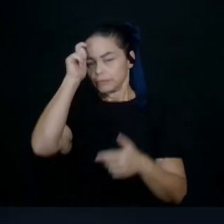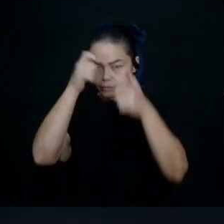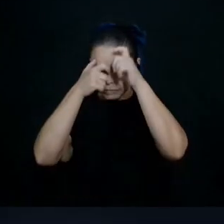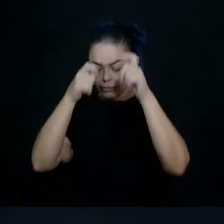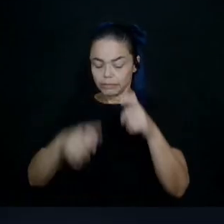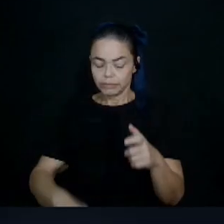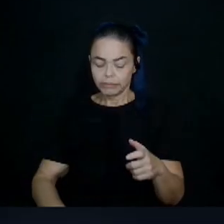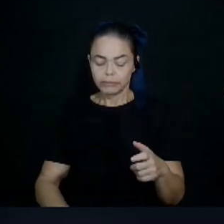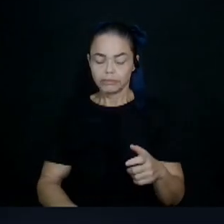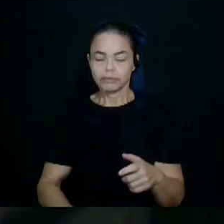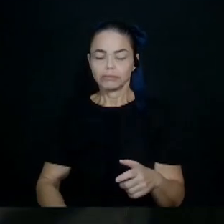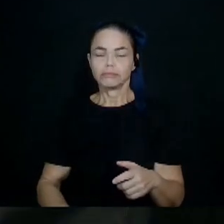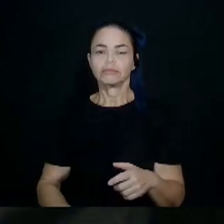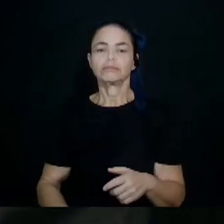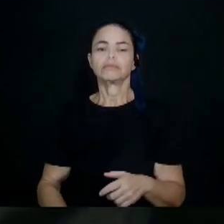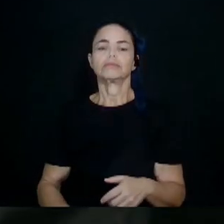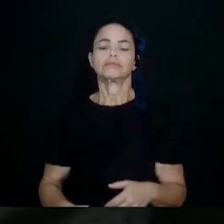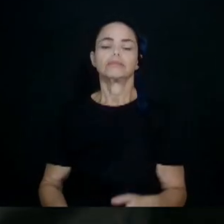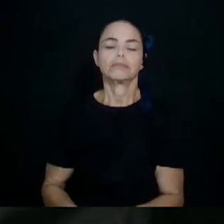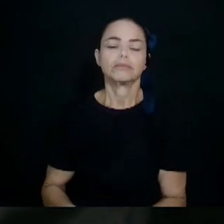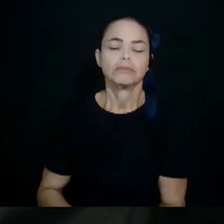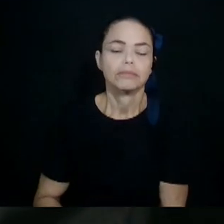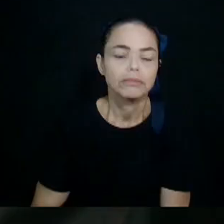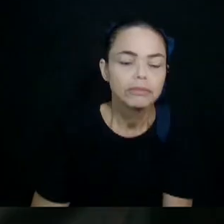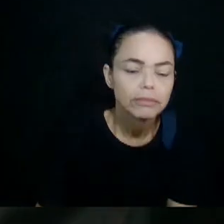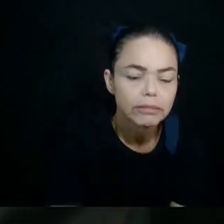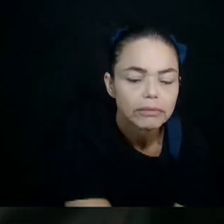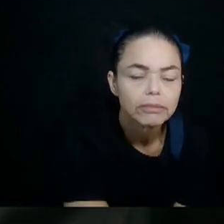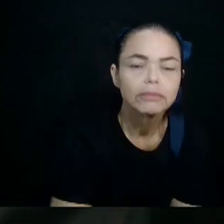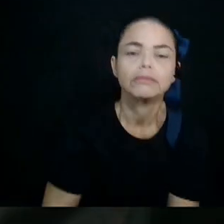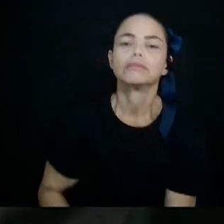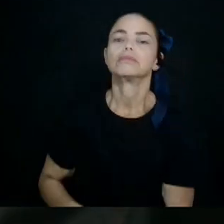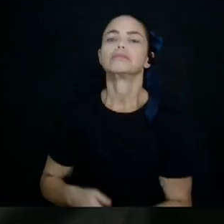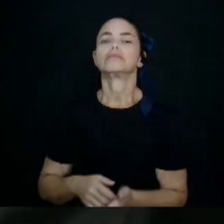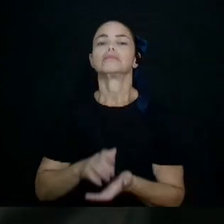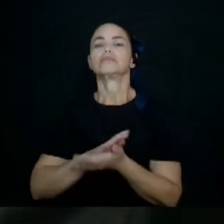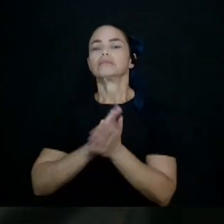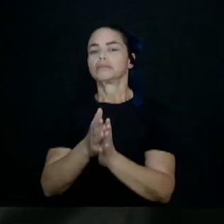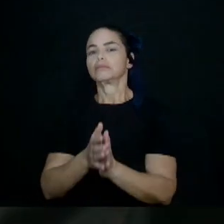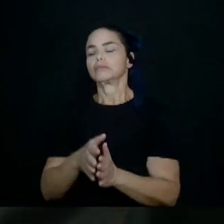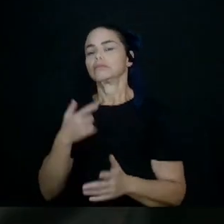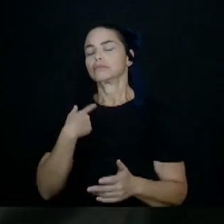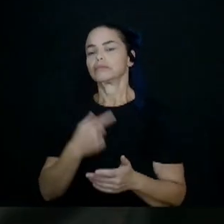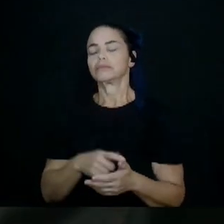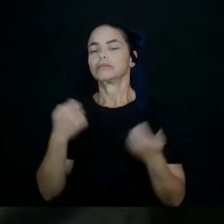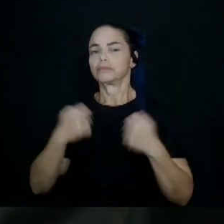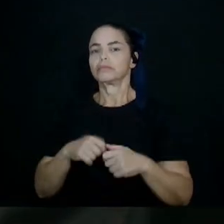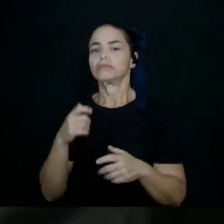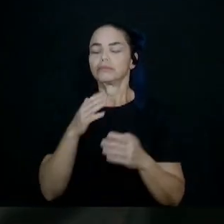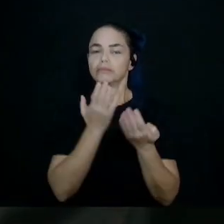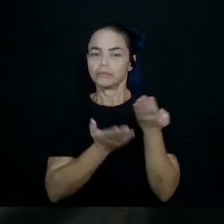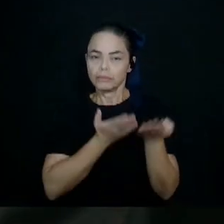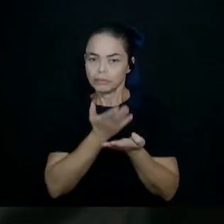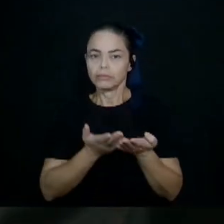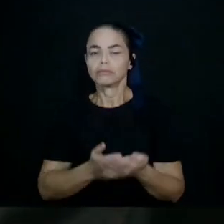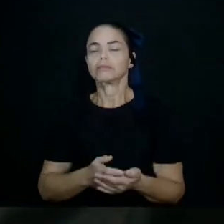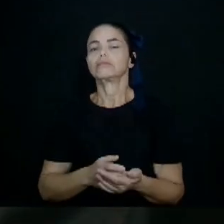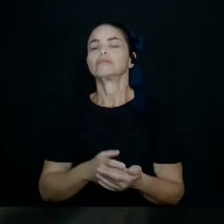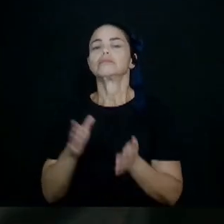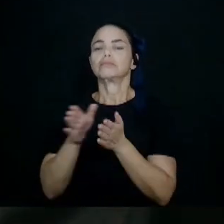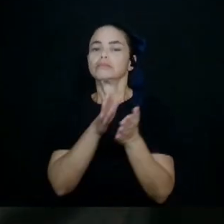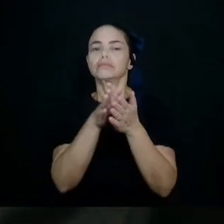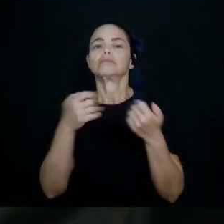ser tratado, não eliminado. Não é assim, a gente precisa de um tratamento, né? É um caminho que precisa